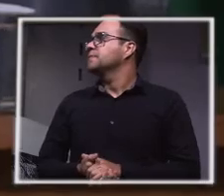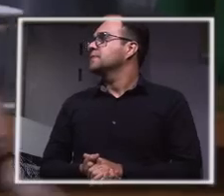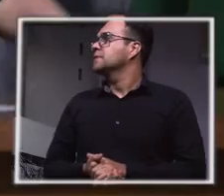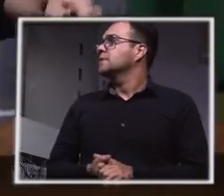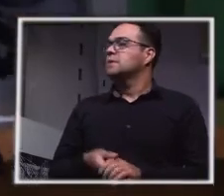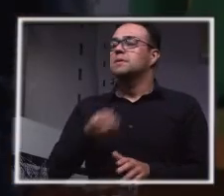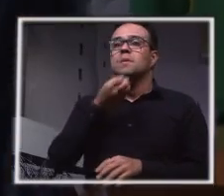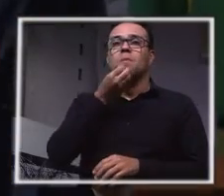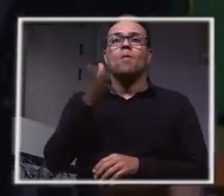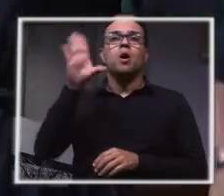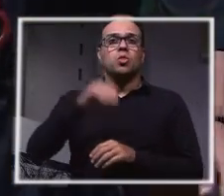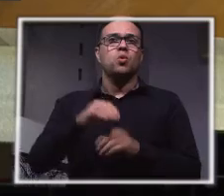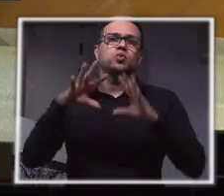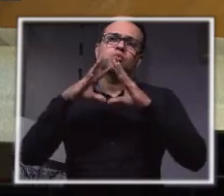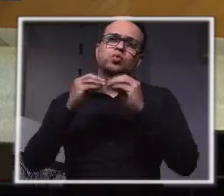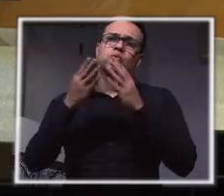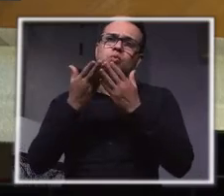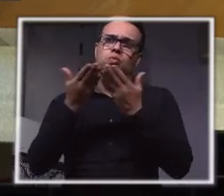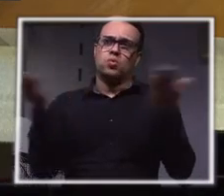Boa noite a todos e todas.